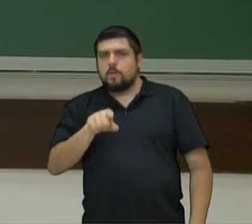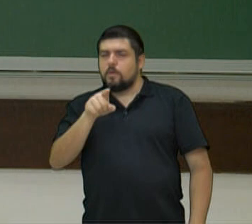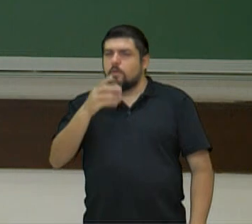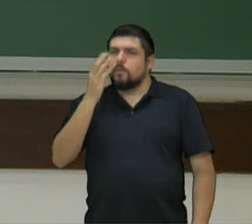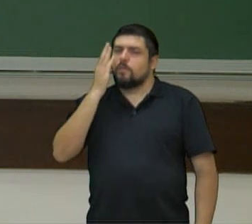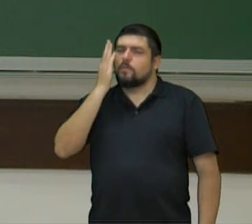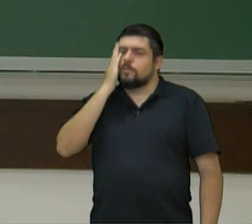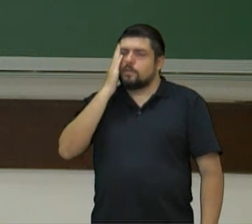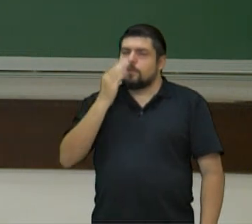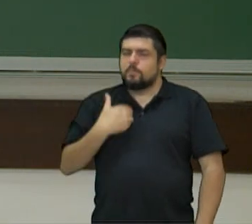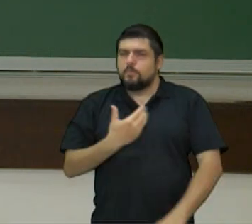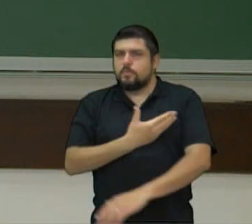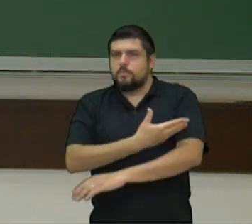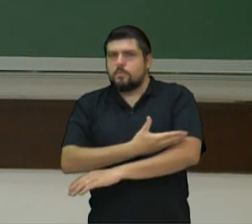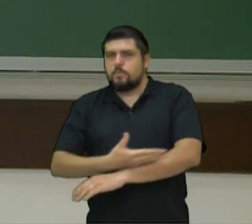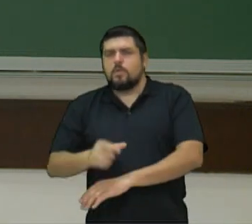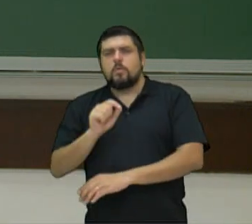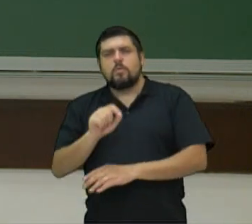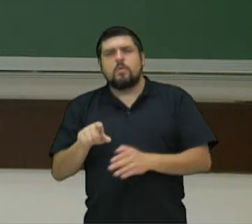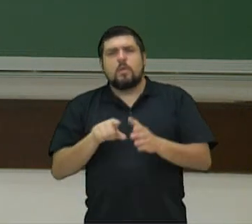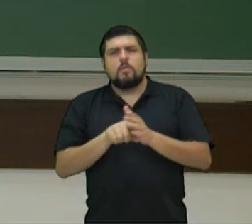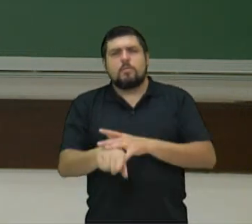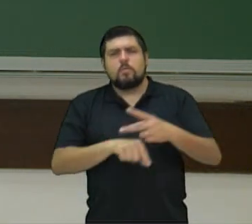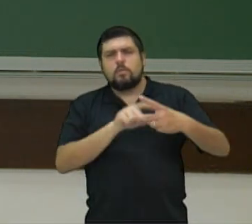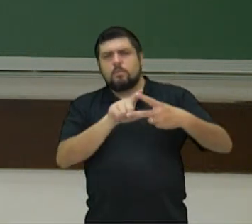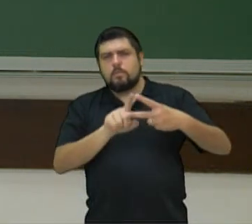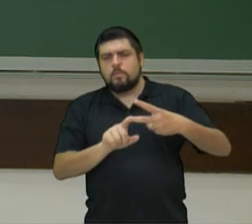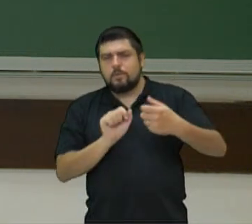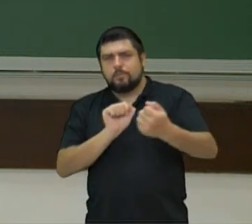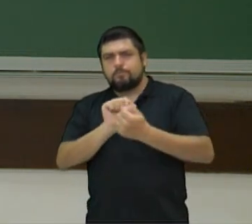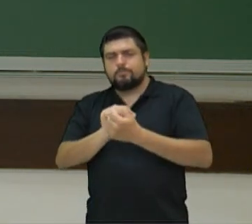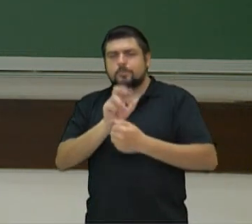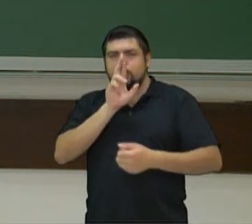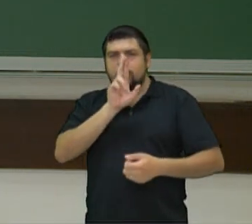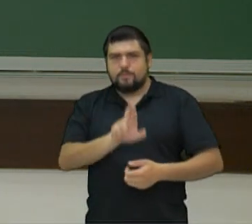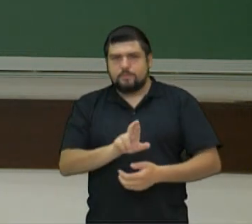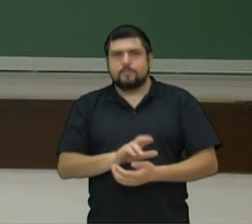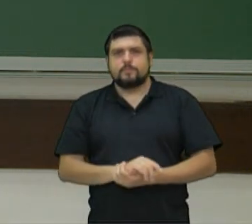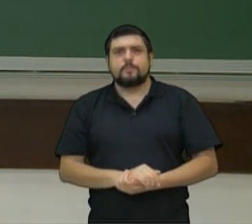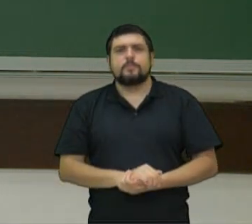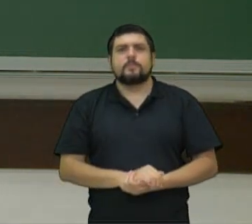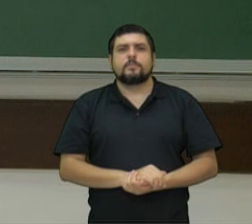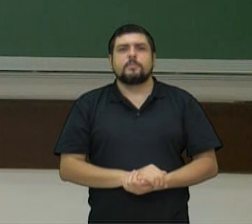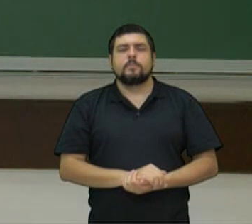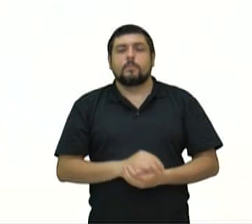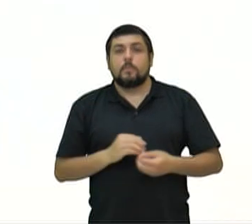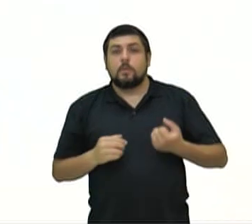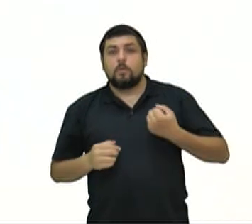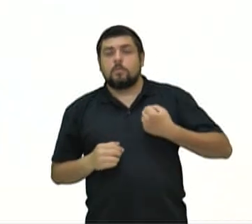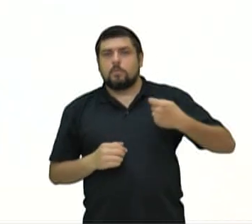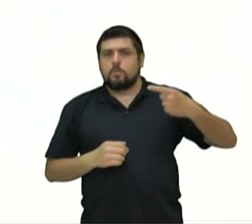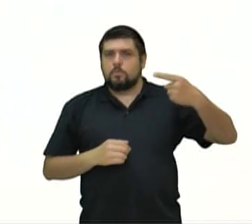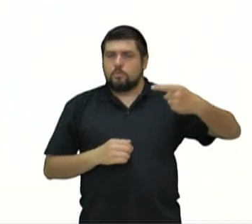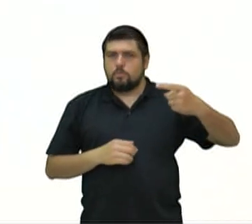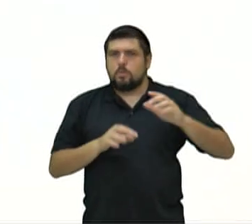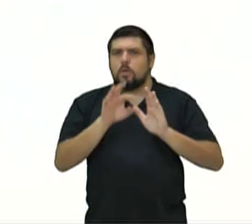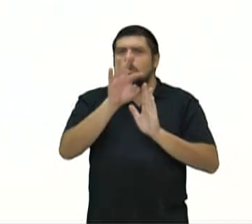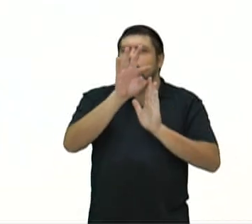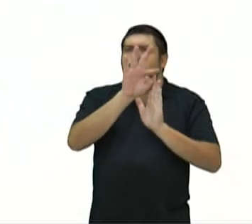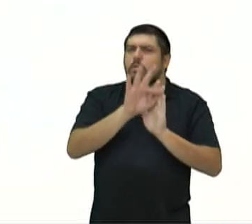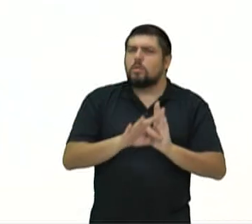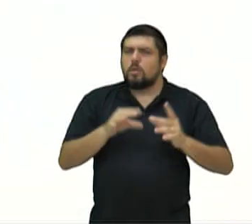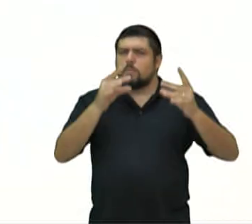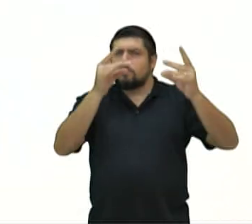estão acostumados, são duas perguntinhas, nós vamos respondê-las juntas. Number one, texto descritivo pode